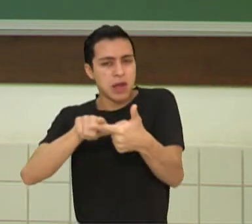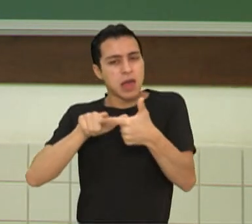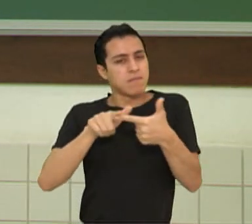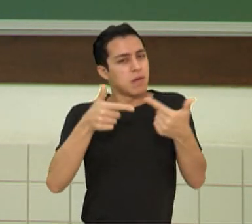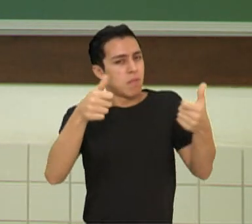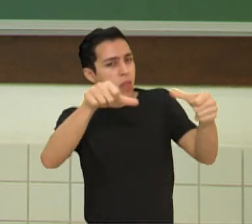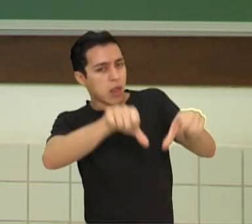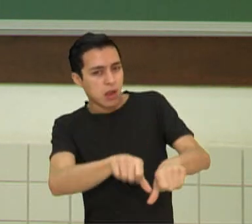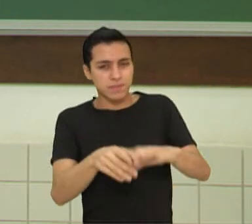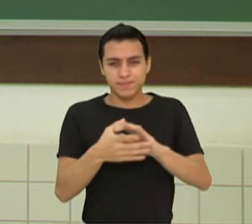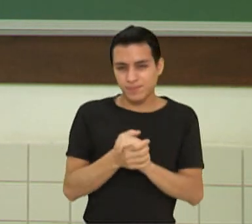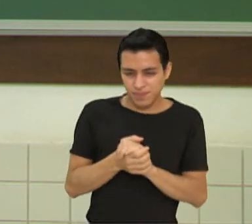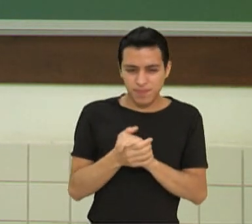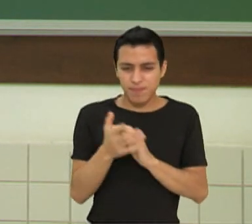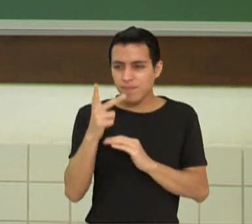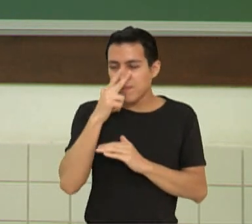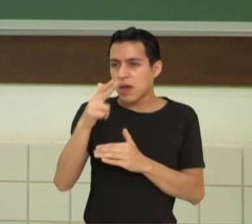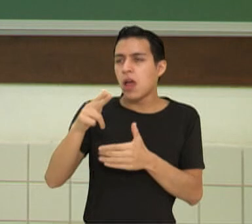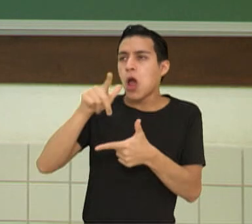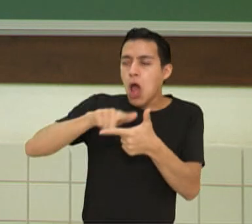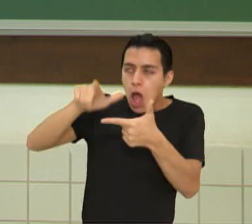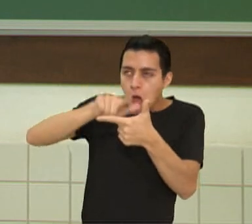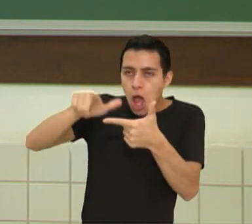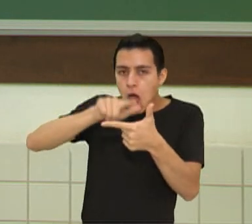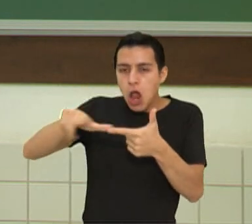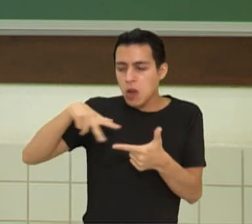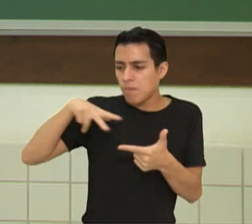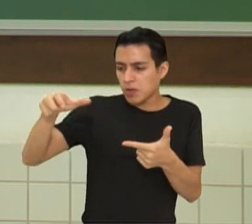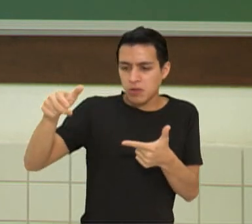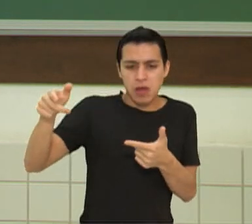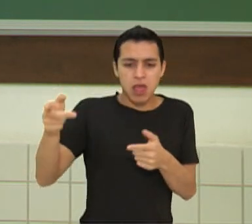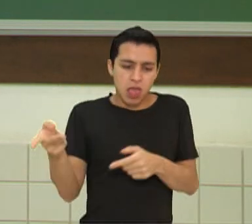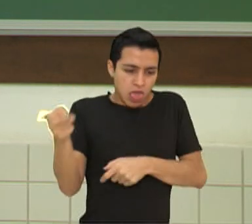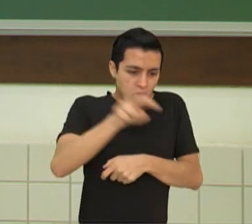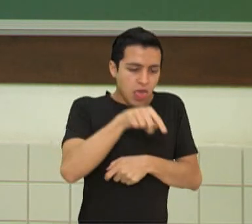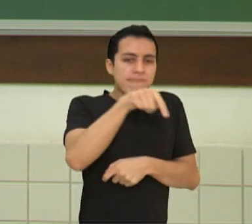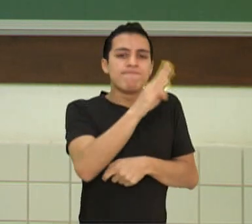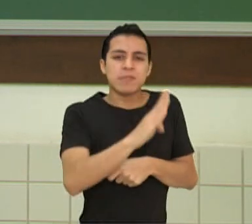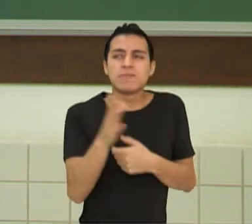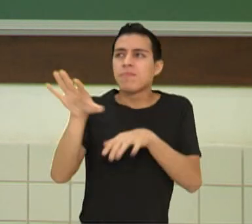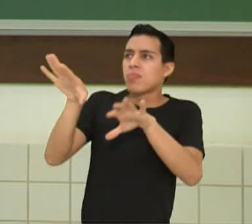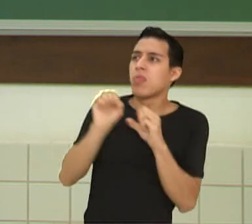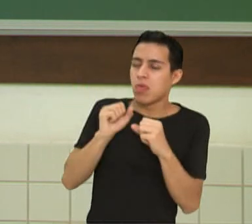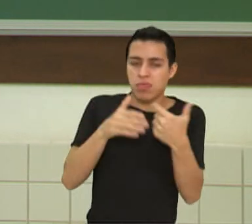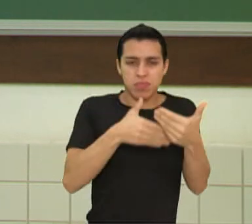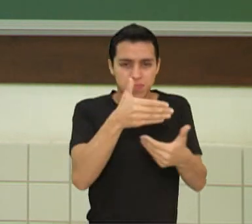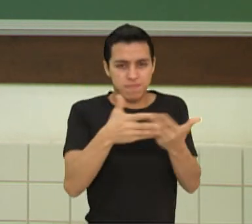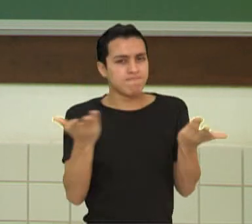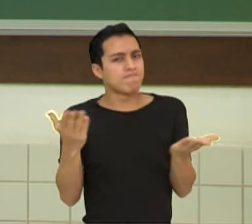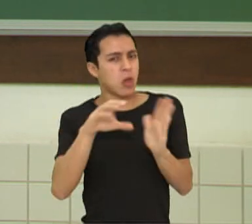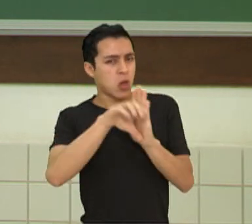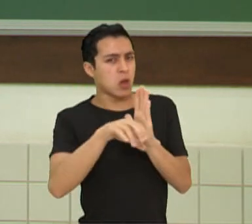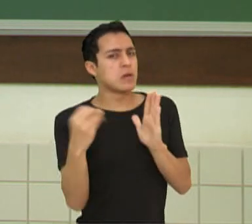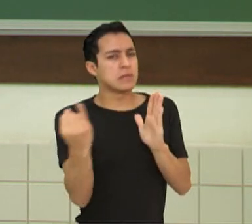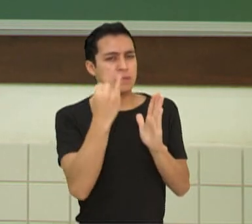aí, herdou esse estamento burocrático patrimonial. Nós vamos para o quadro agora, esse conceito é bem